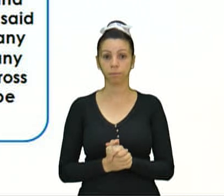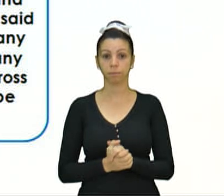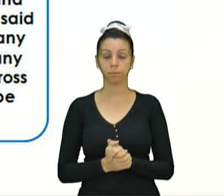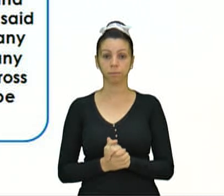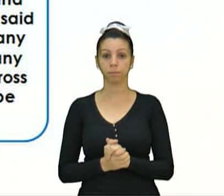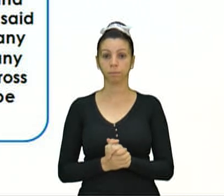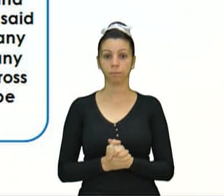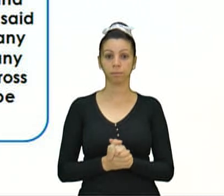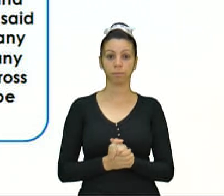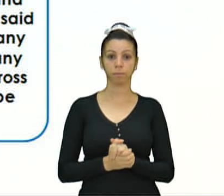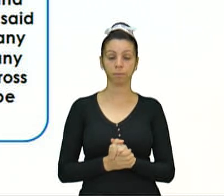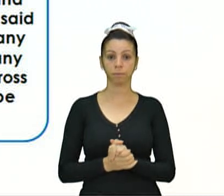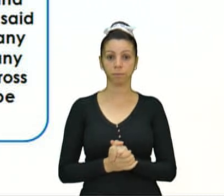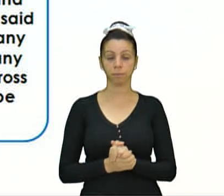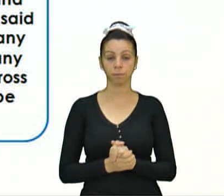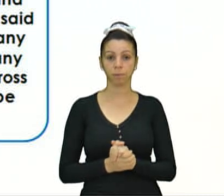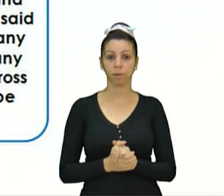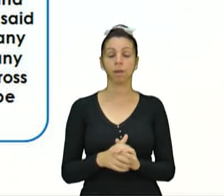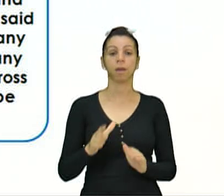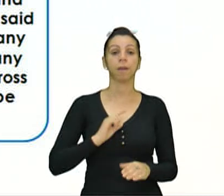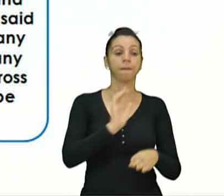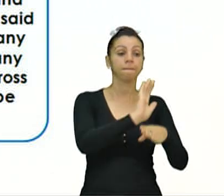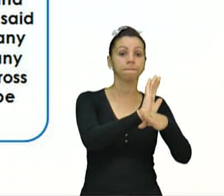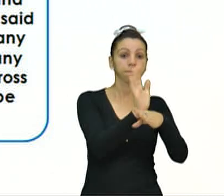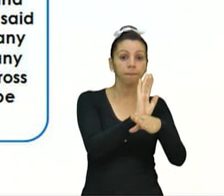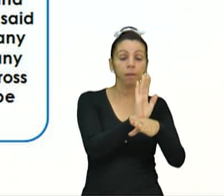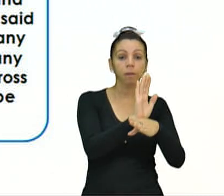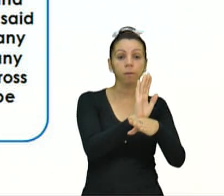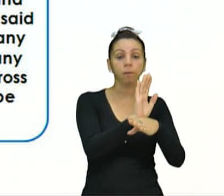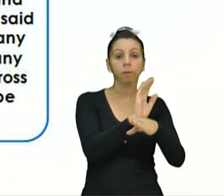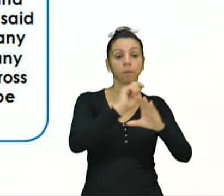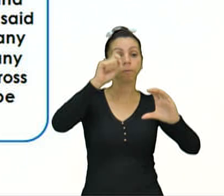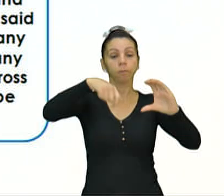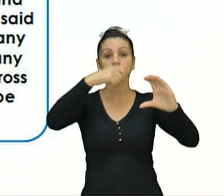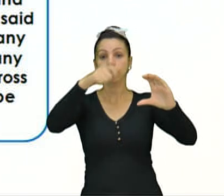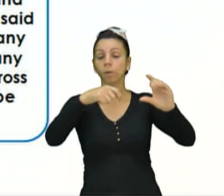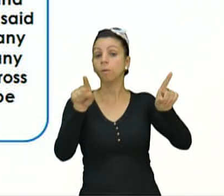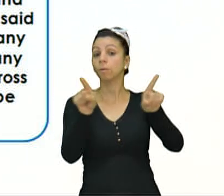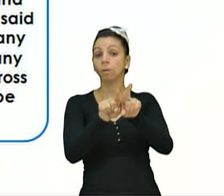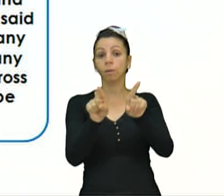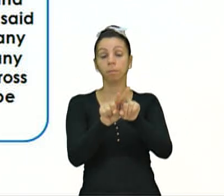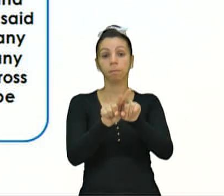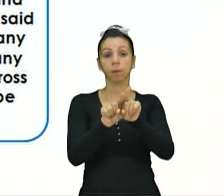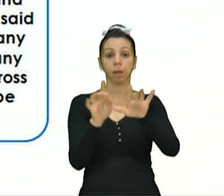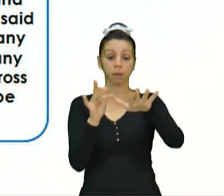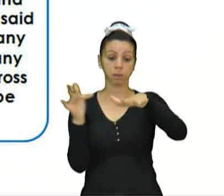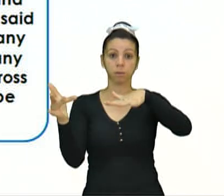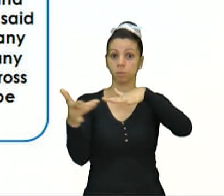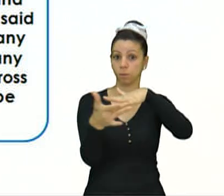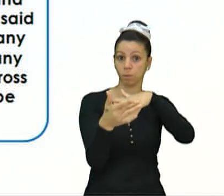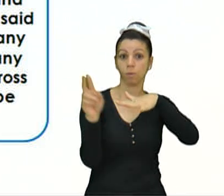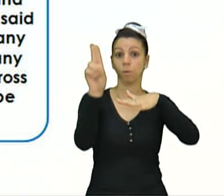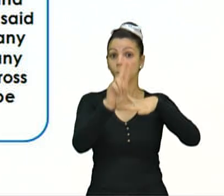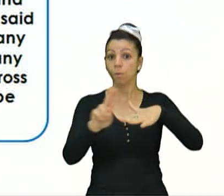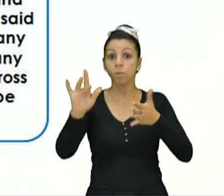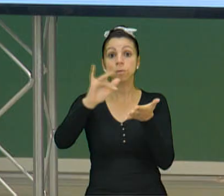modo geral, você tinha vídeos, daí já entrou as redes sociais nesse momento, né? O uso do celular já era muito